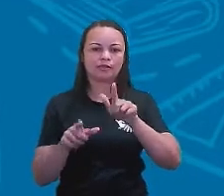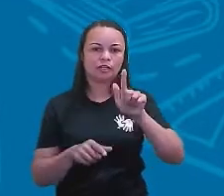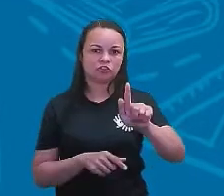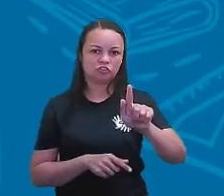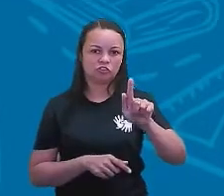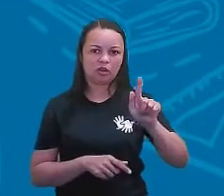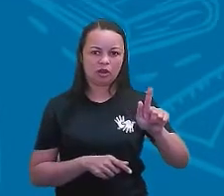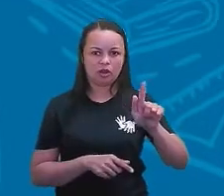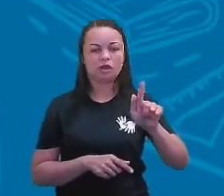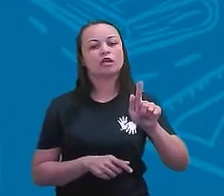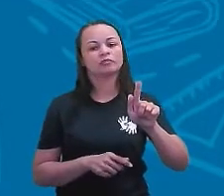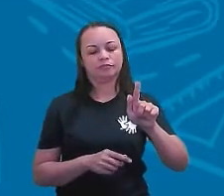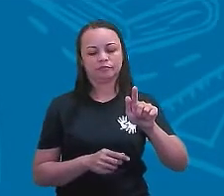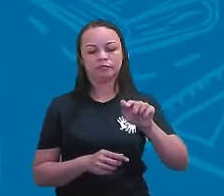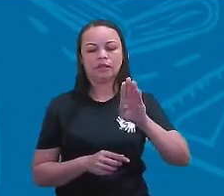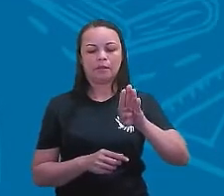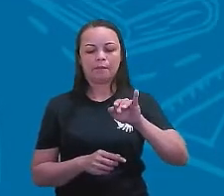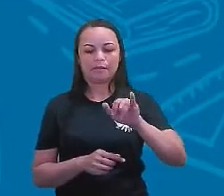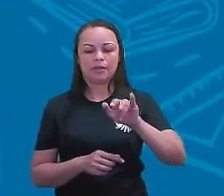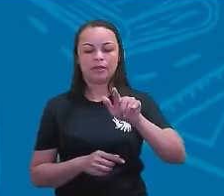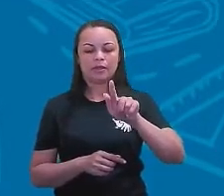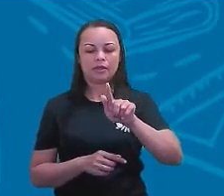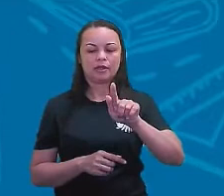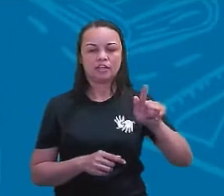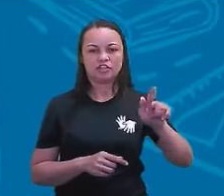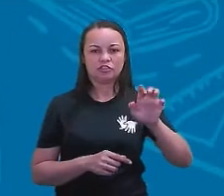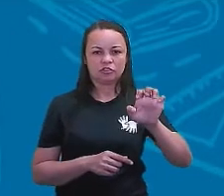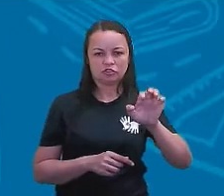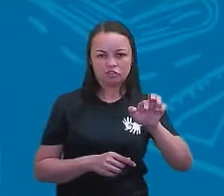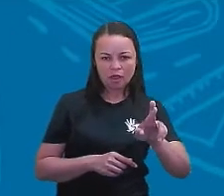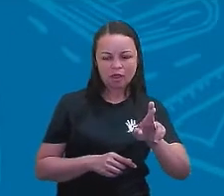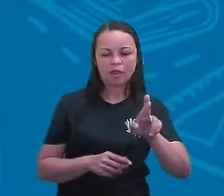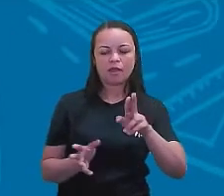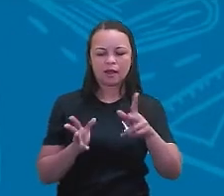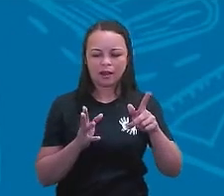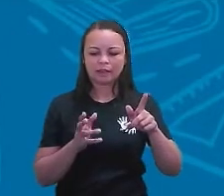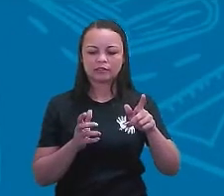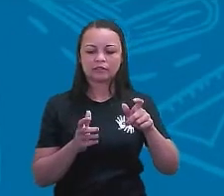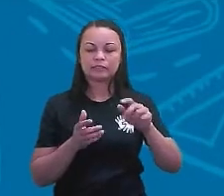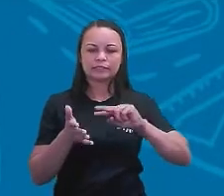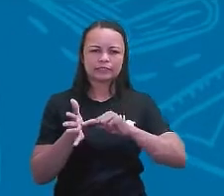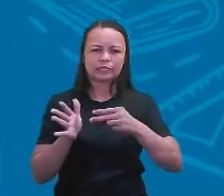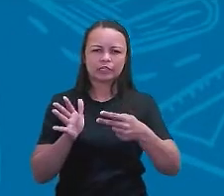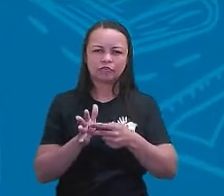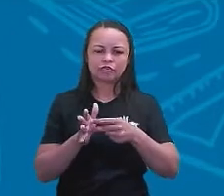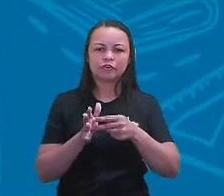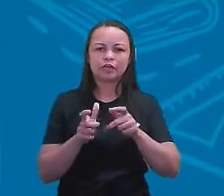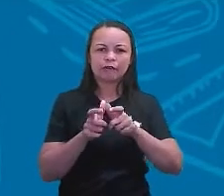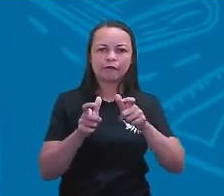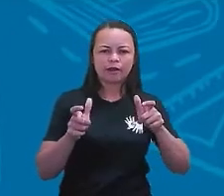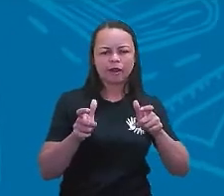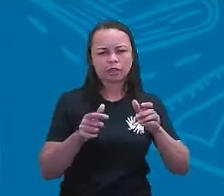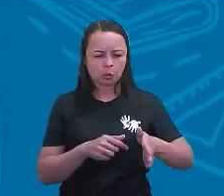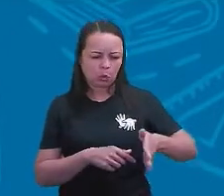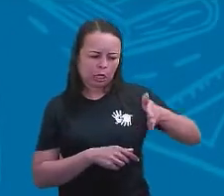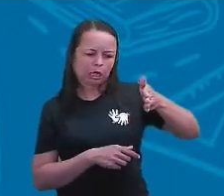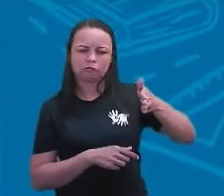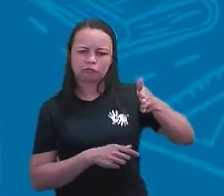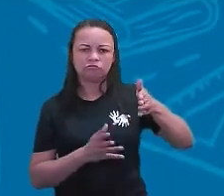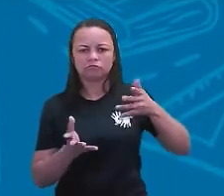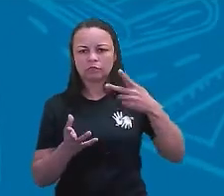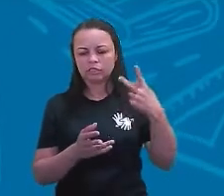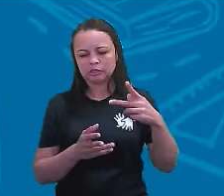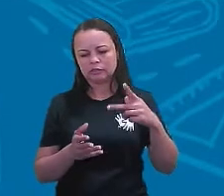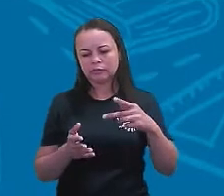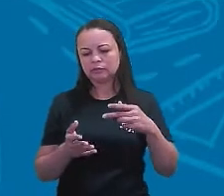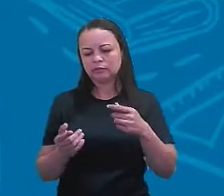Big, palavra big, que significa grande, ele termina no primeiro G. Mas, quando a gente tem um adjetivo aí que